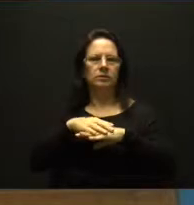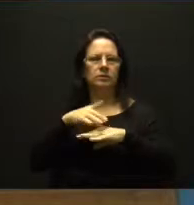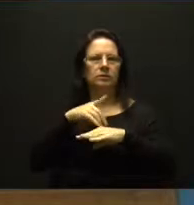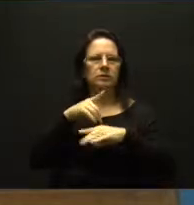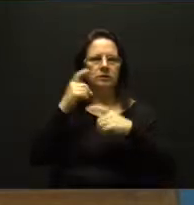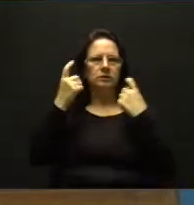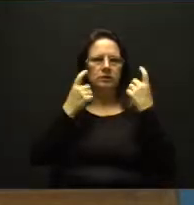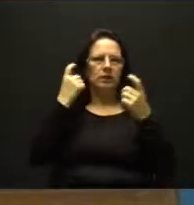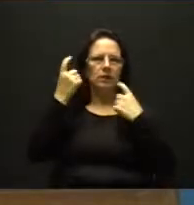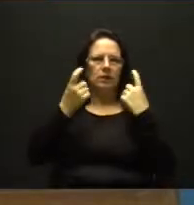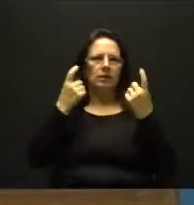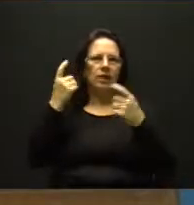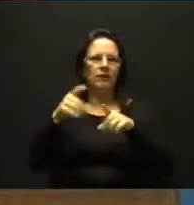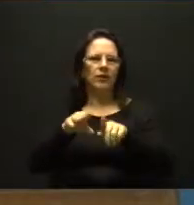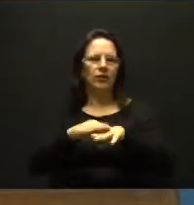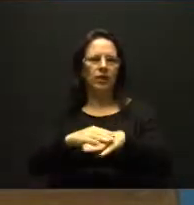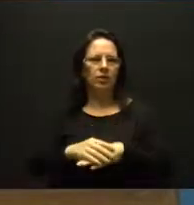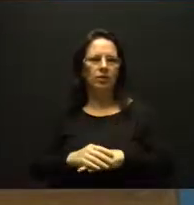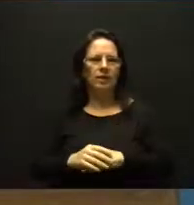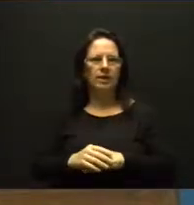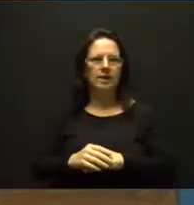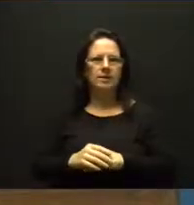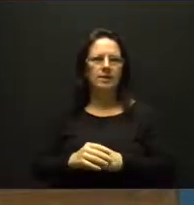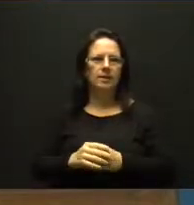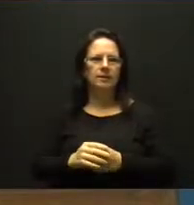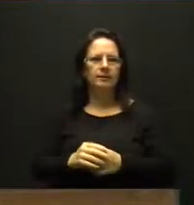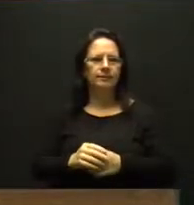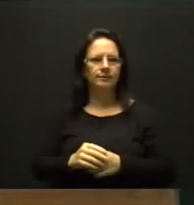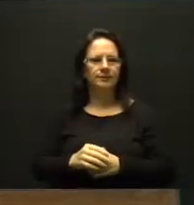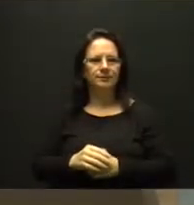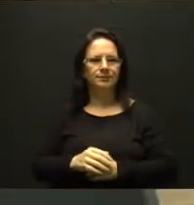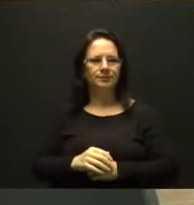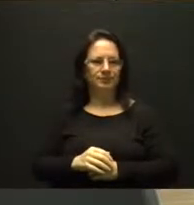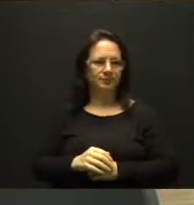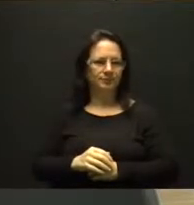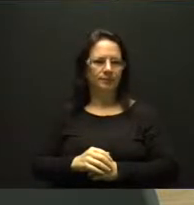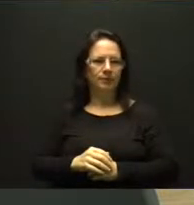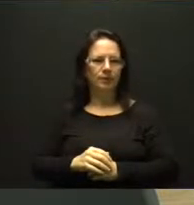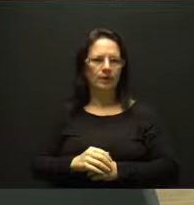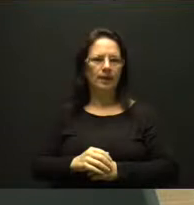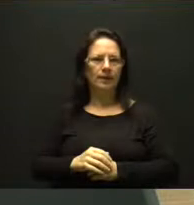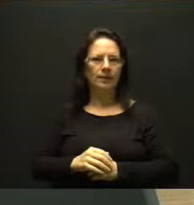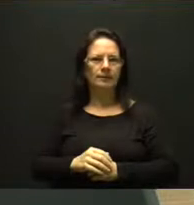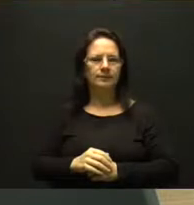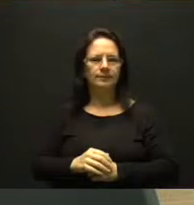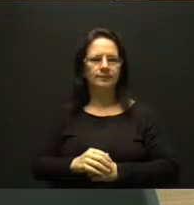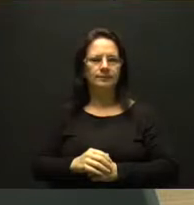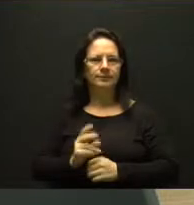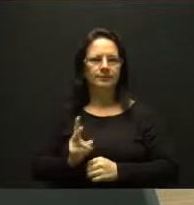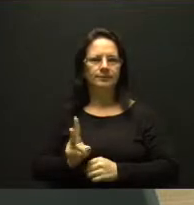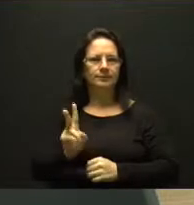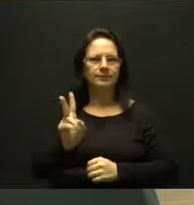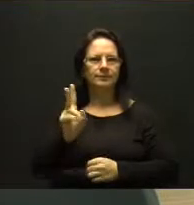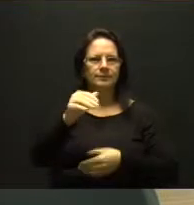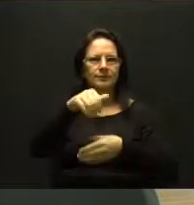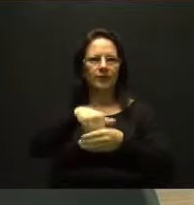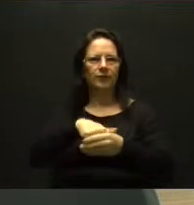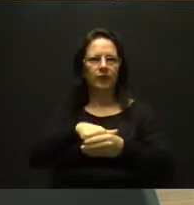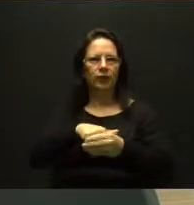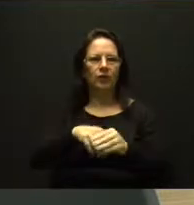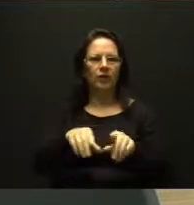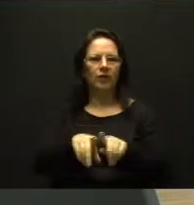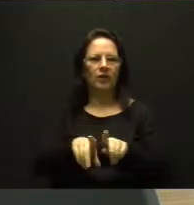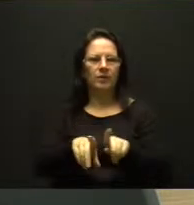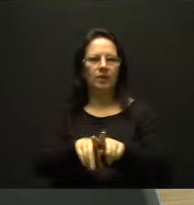é assunto muito sério mas o depois volto a falar obrigado continua em votação com a palavra